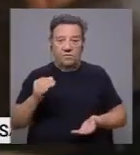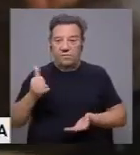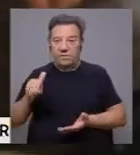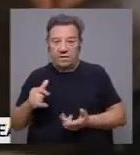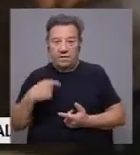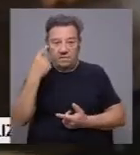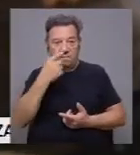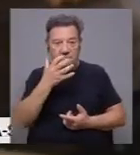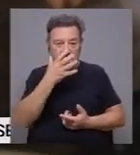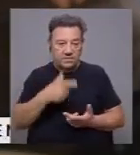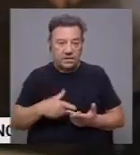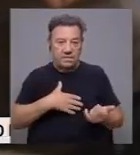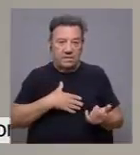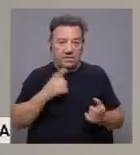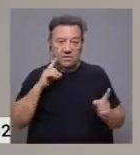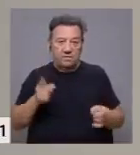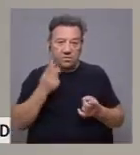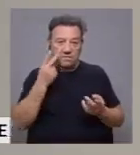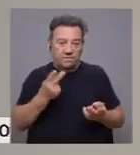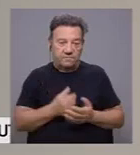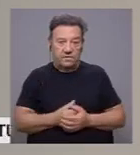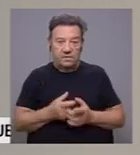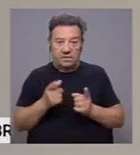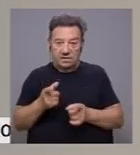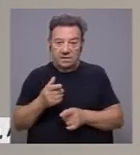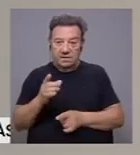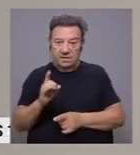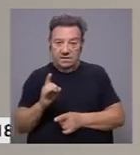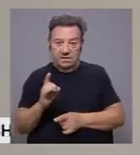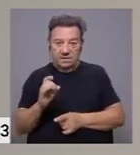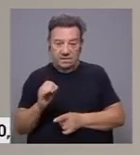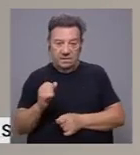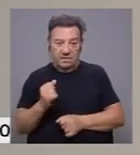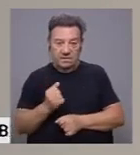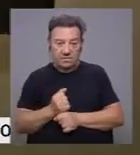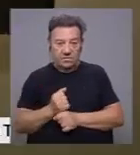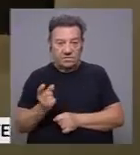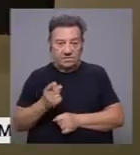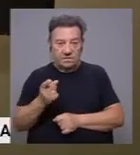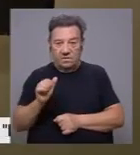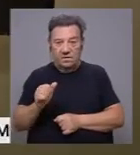de máscaras, dança e música ao vivo. É a 60ª produção da companhia.